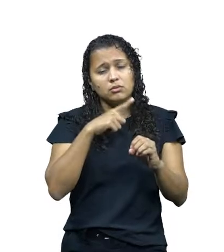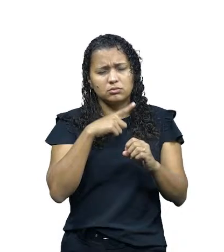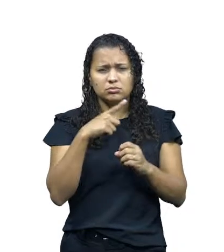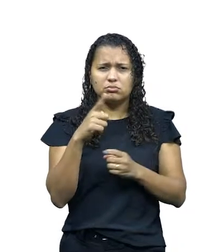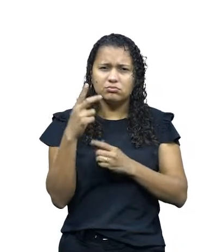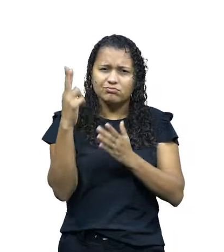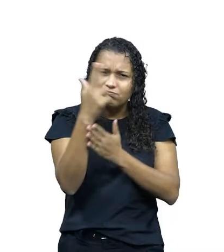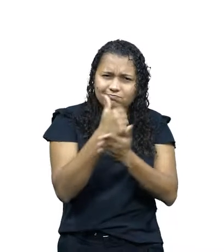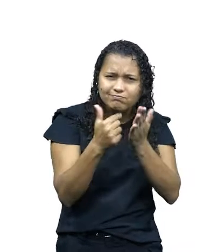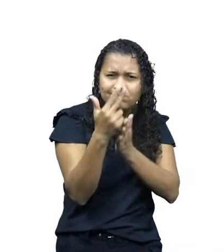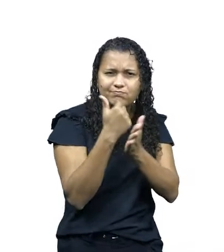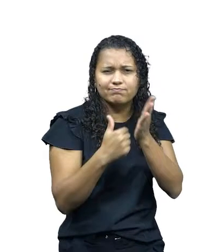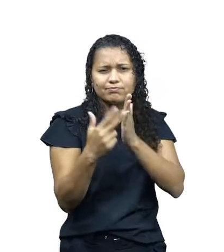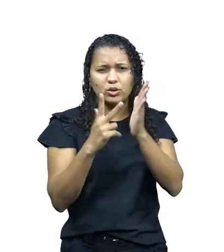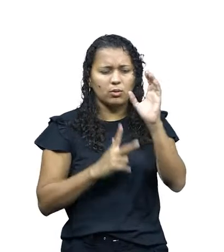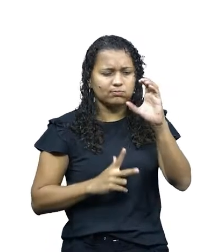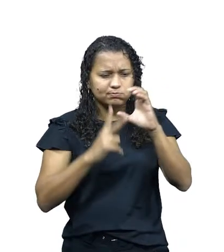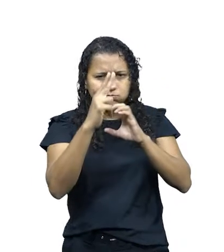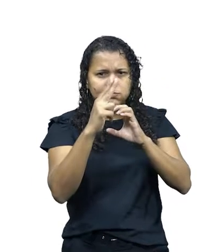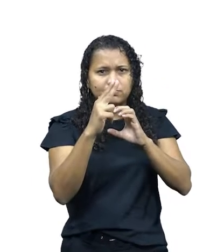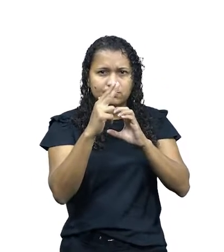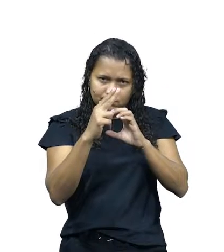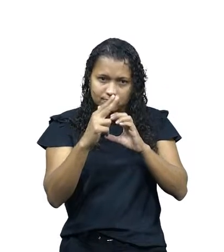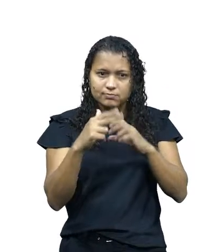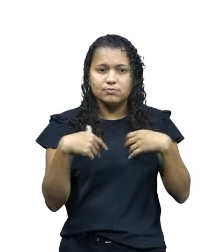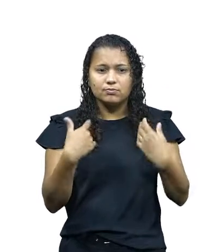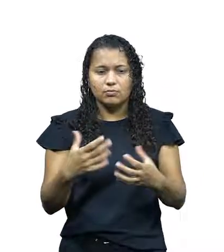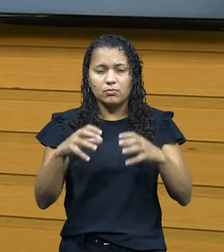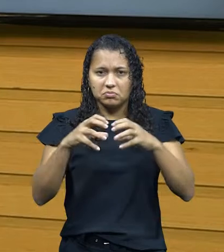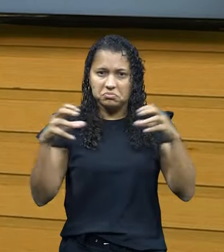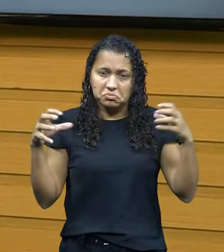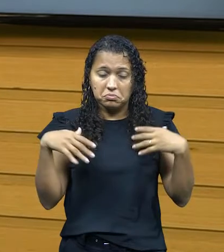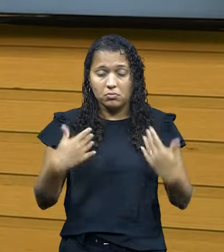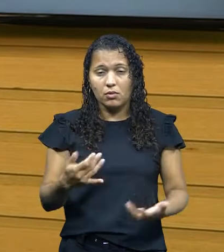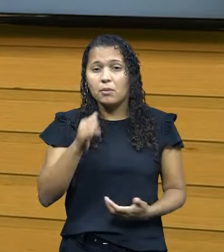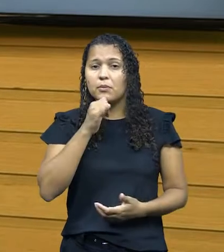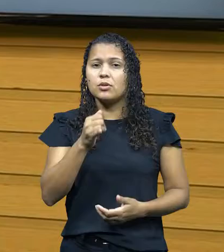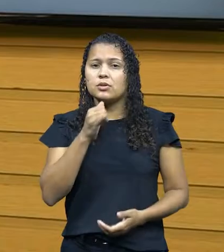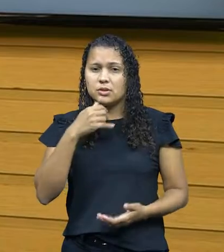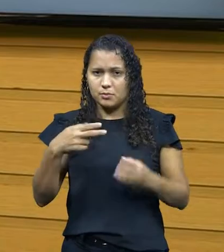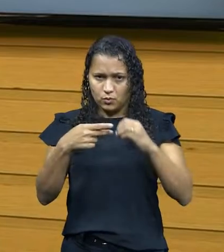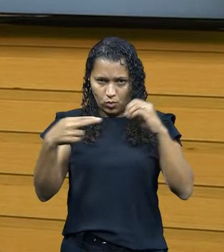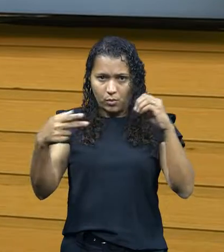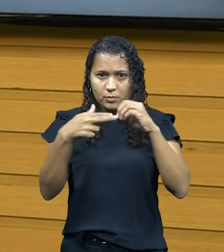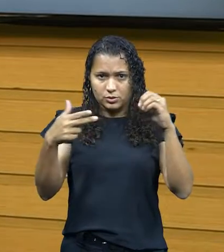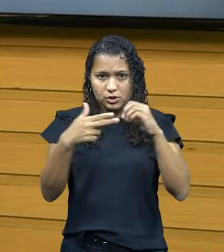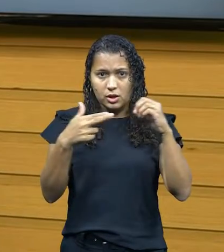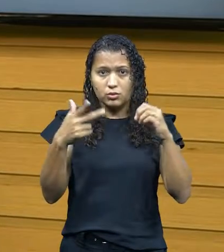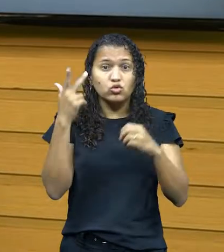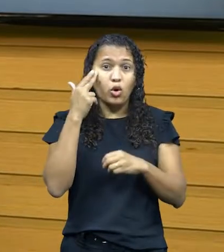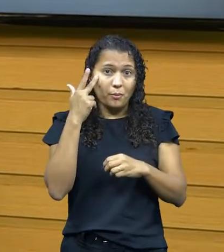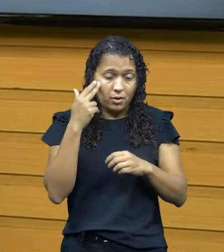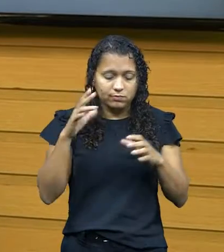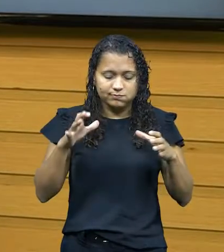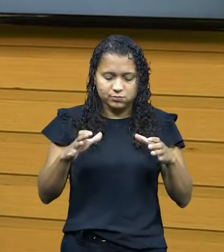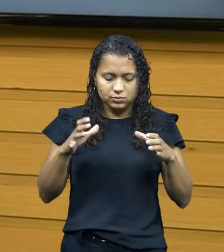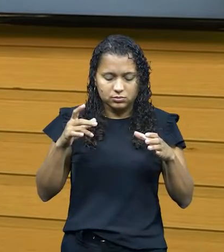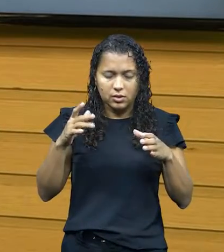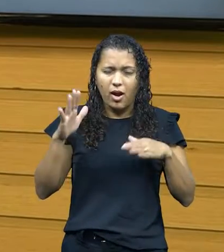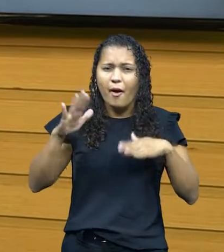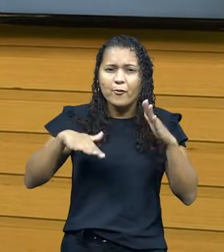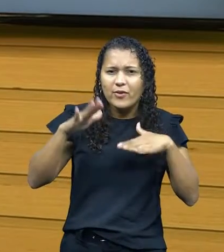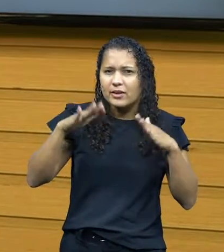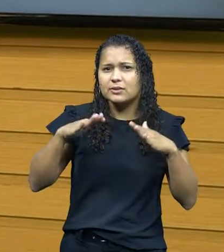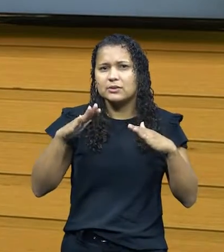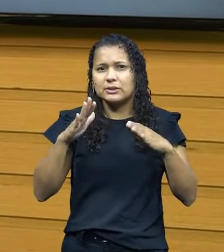é supostamente cortado, que é supostamente removível. Porque o objeto, quando ele está íntegro, a gente não consegue